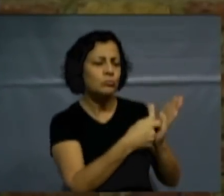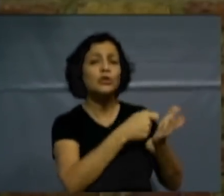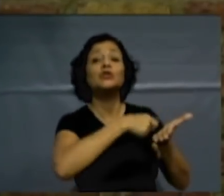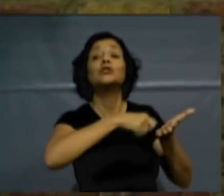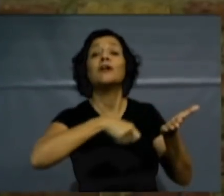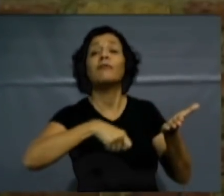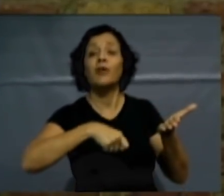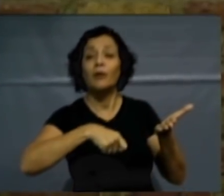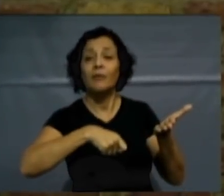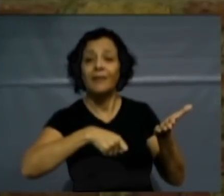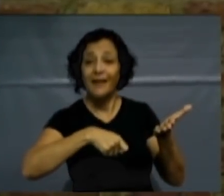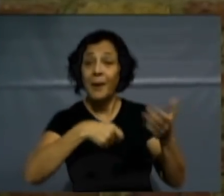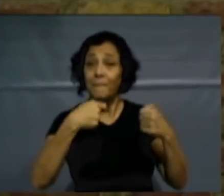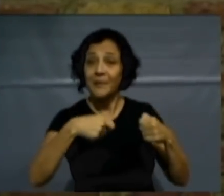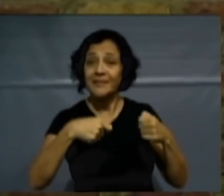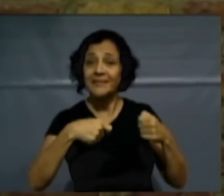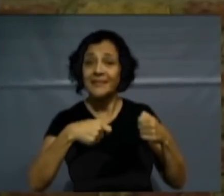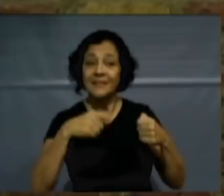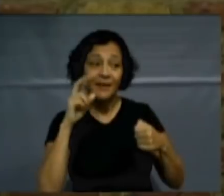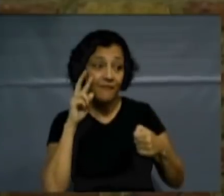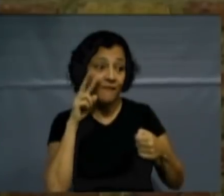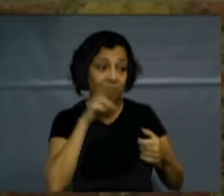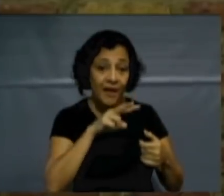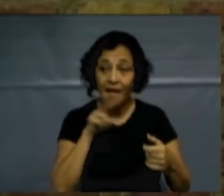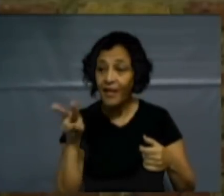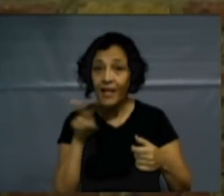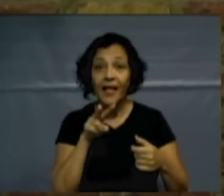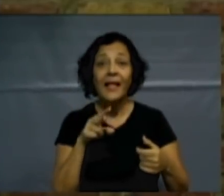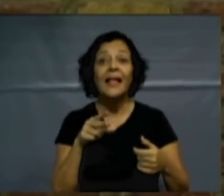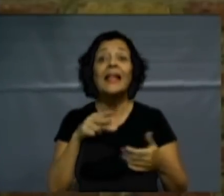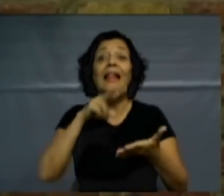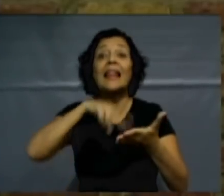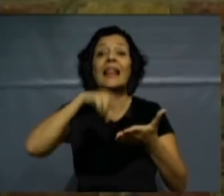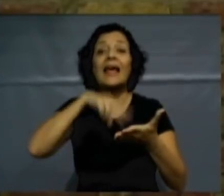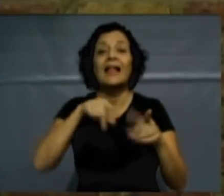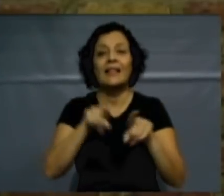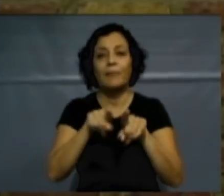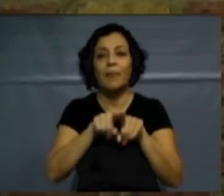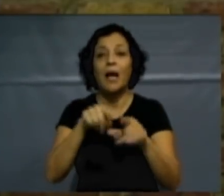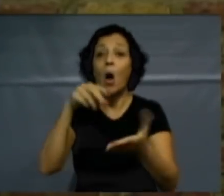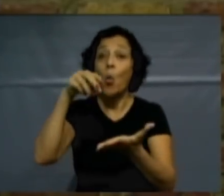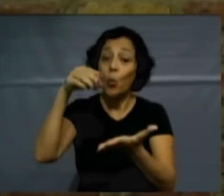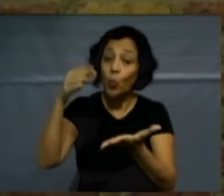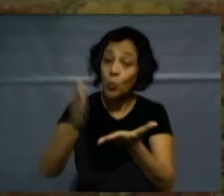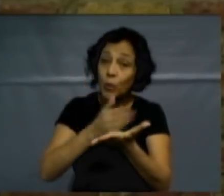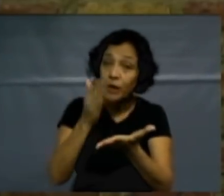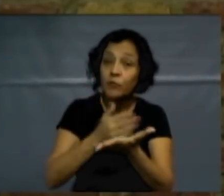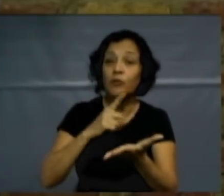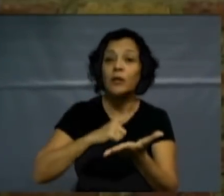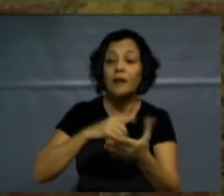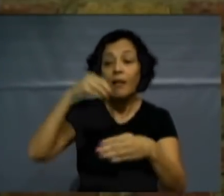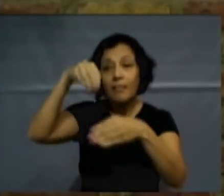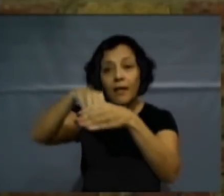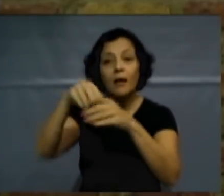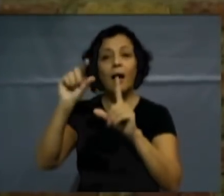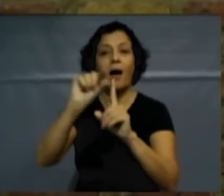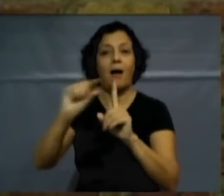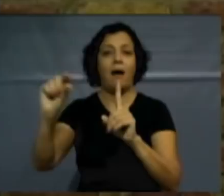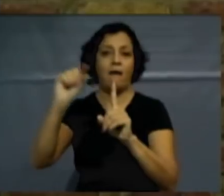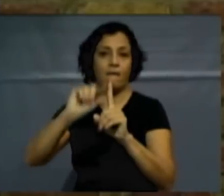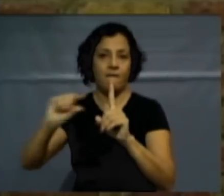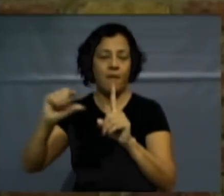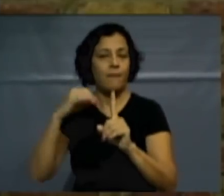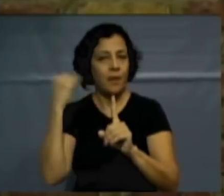porque reuniu todos esses comentários. Inclusive, alguns comentários, né, Paulo acrescentou, né, no